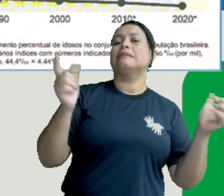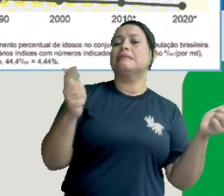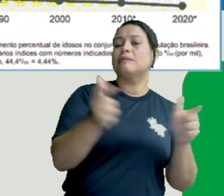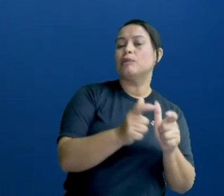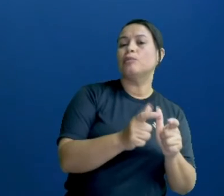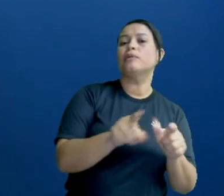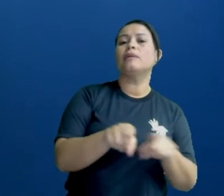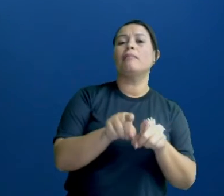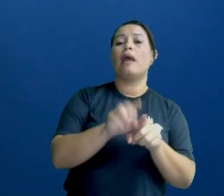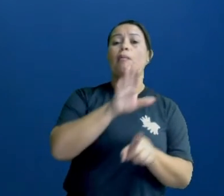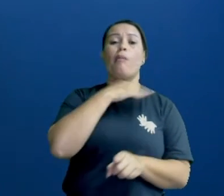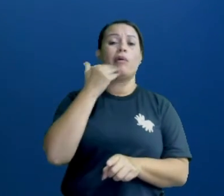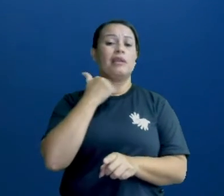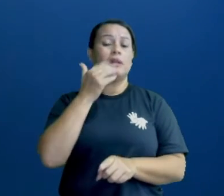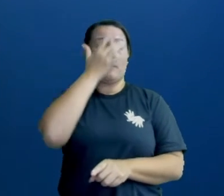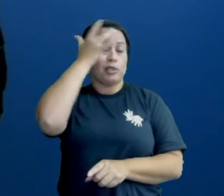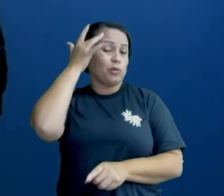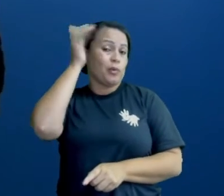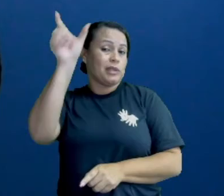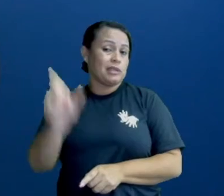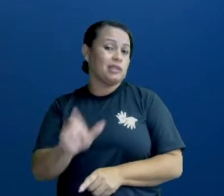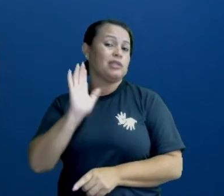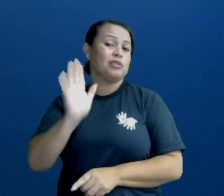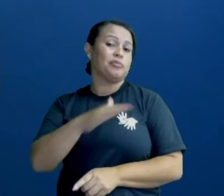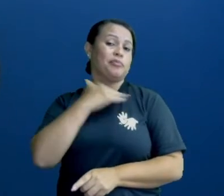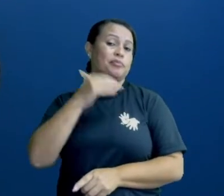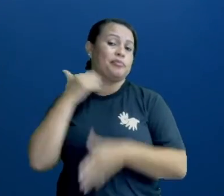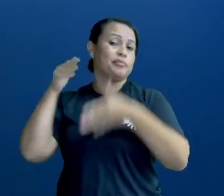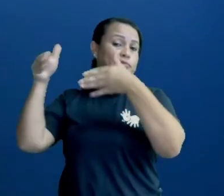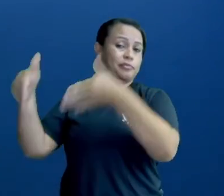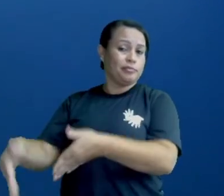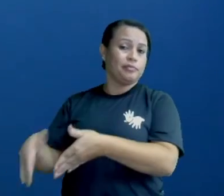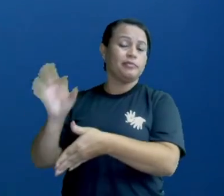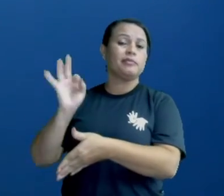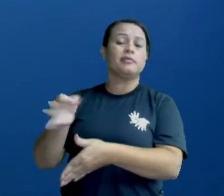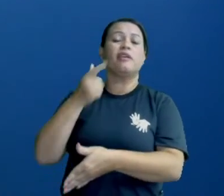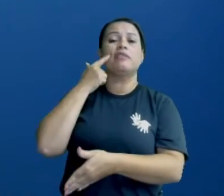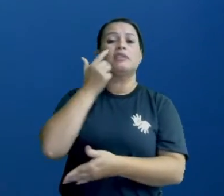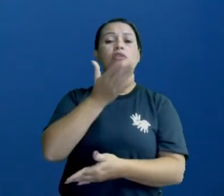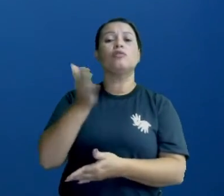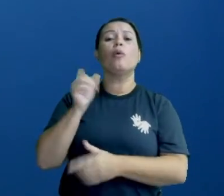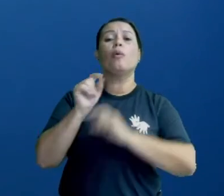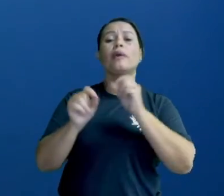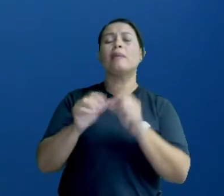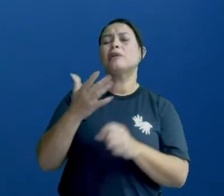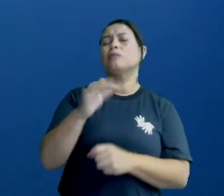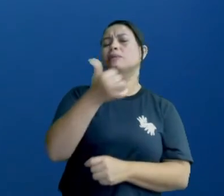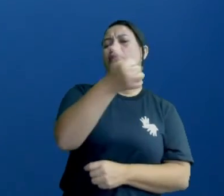que nascem e mortalidade, logicamente, os que vêm a óbito, tá? Então perceba que desde